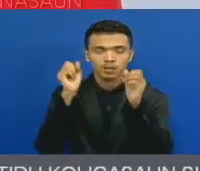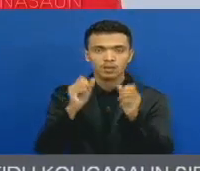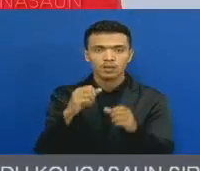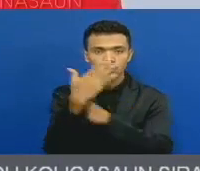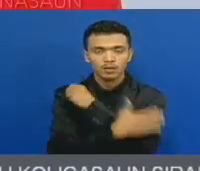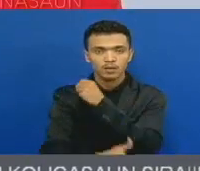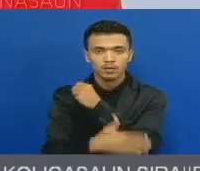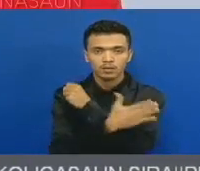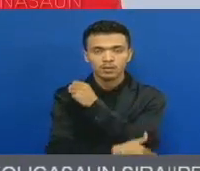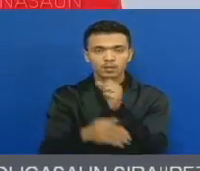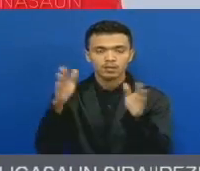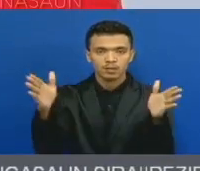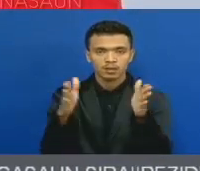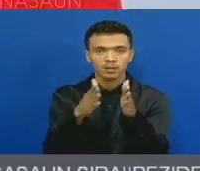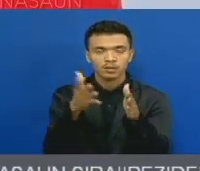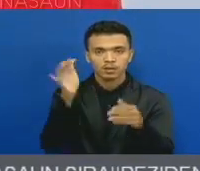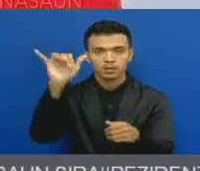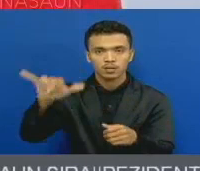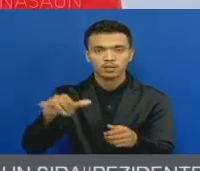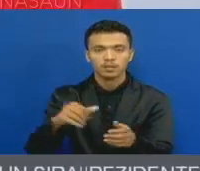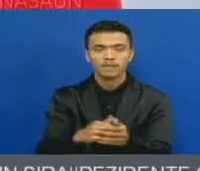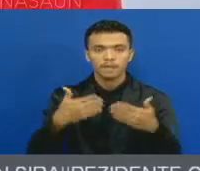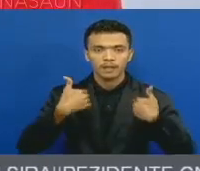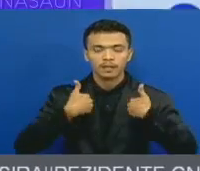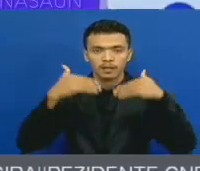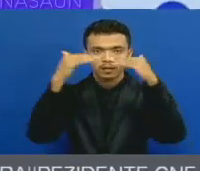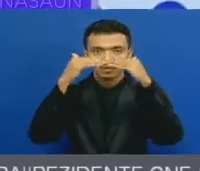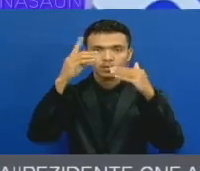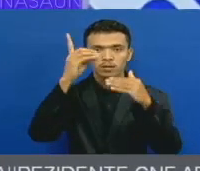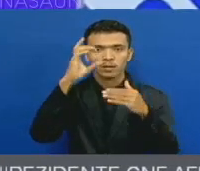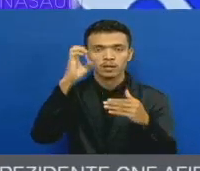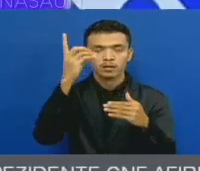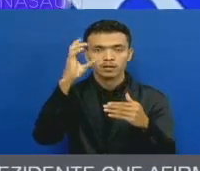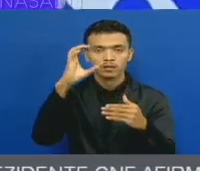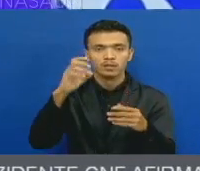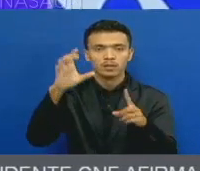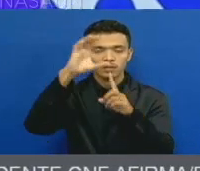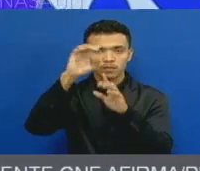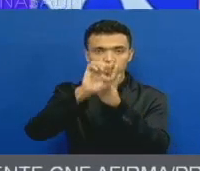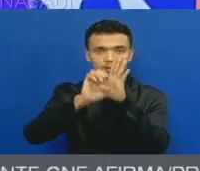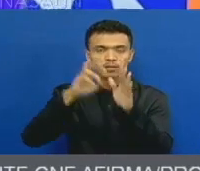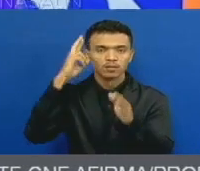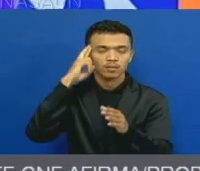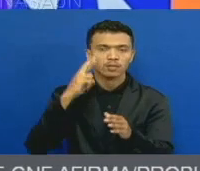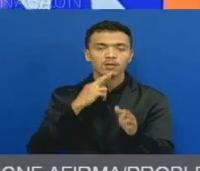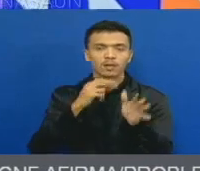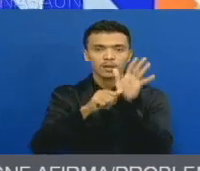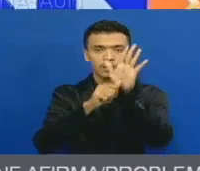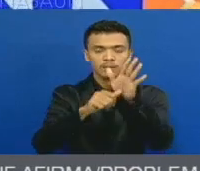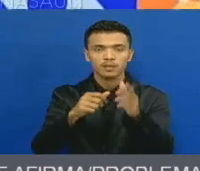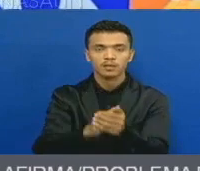da RAI que será. E a conferência LDC, chefe de Estado Zuzira Muzorta, apresenta